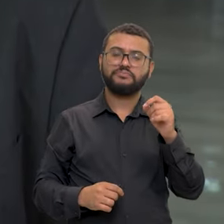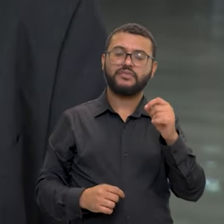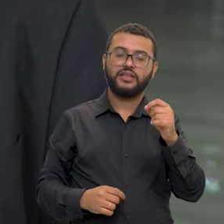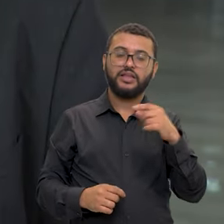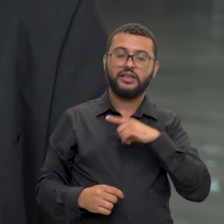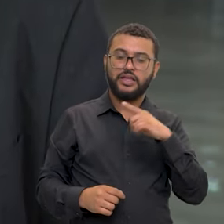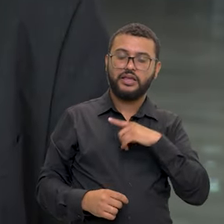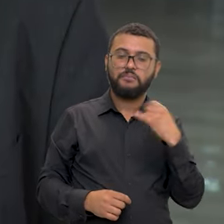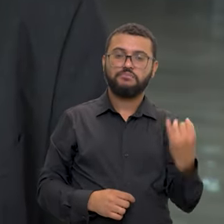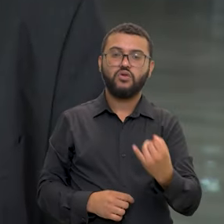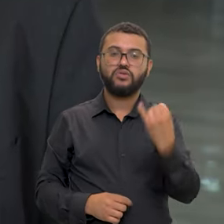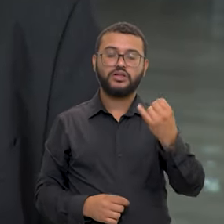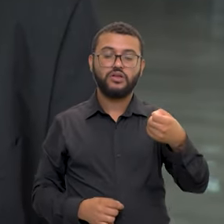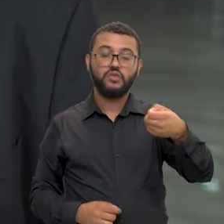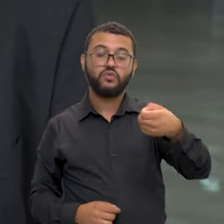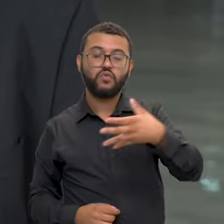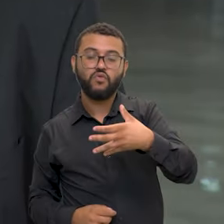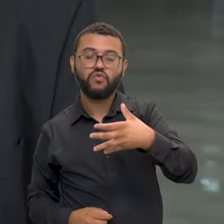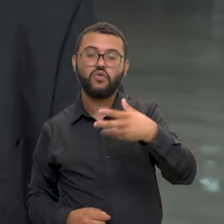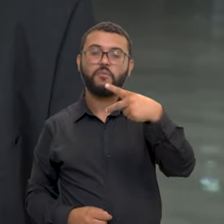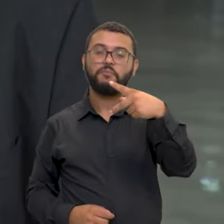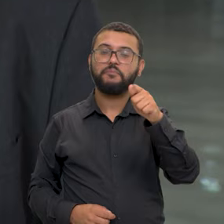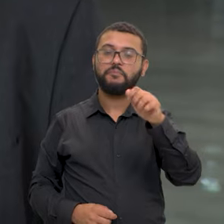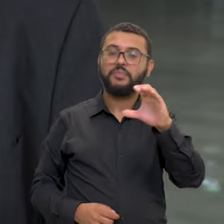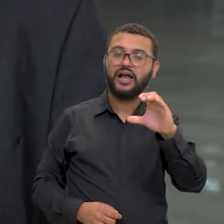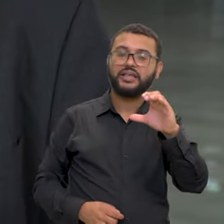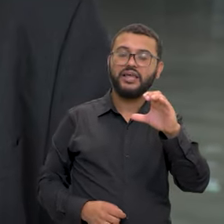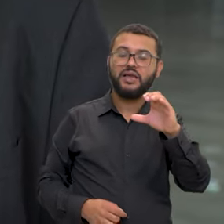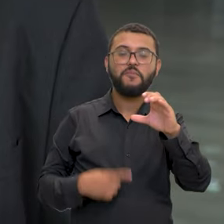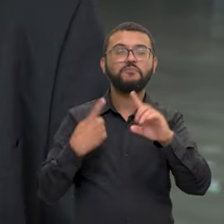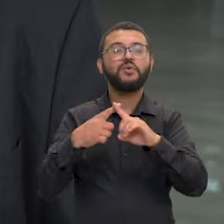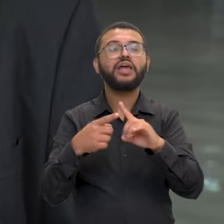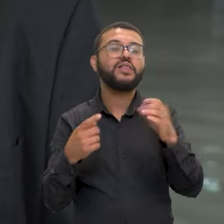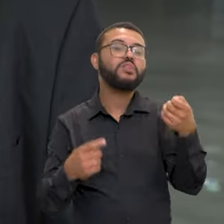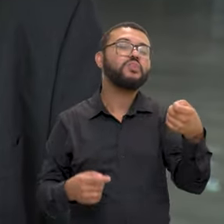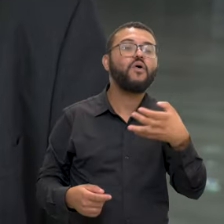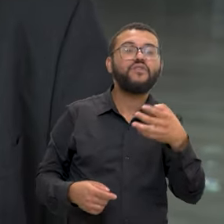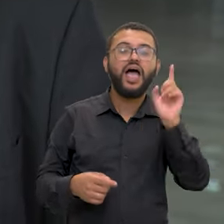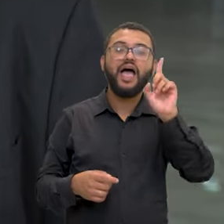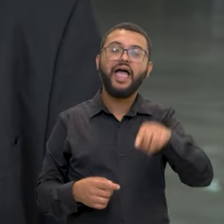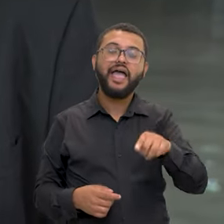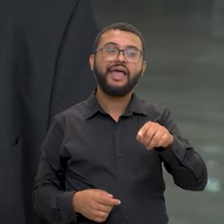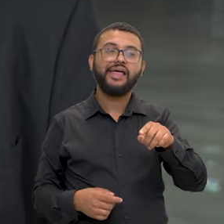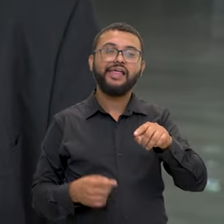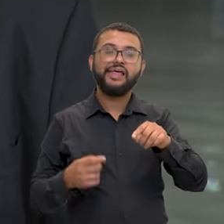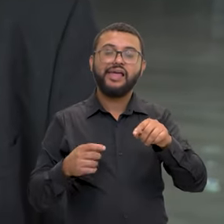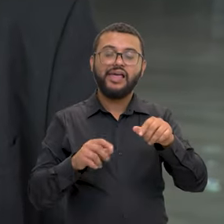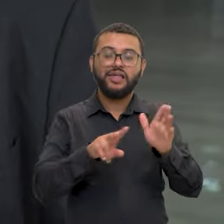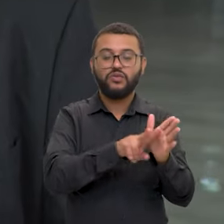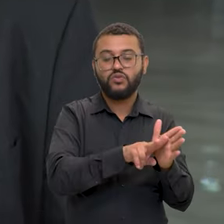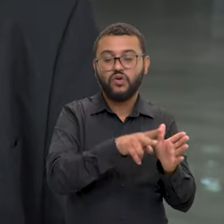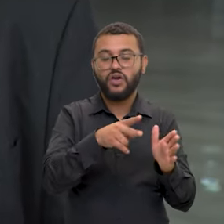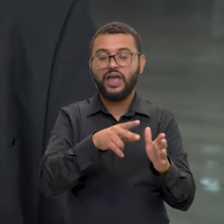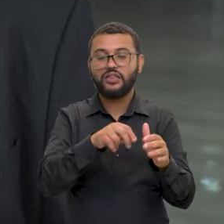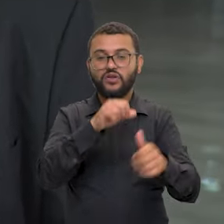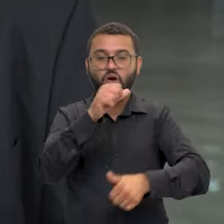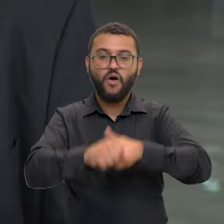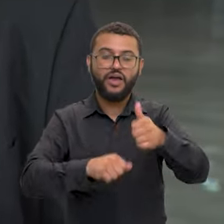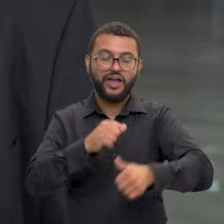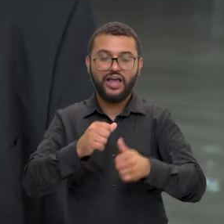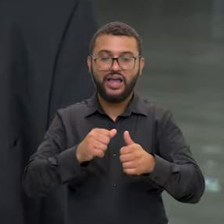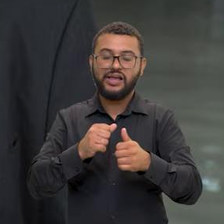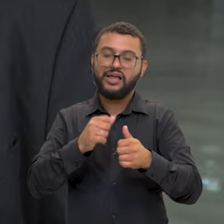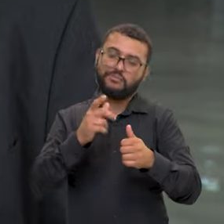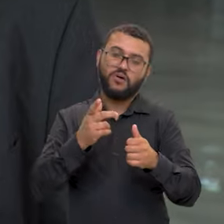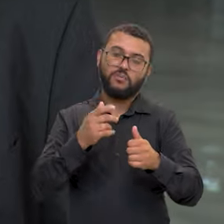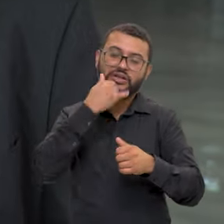caracteriza o novo PAC como novo, é uma questão da transição energética e